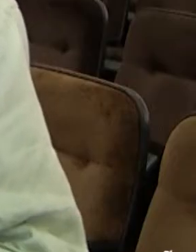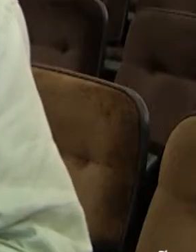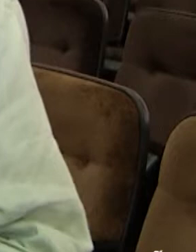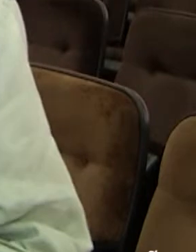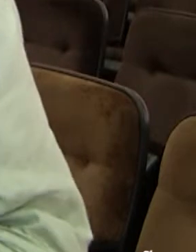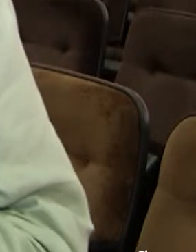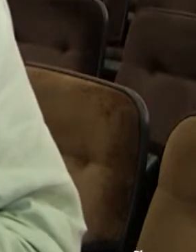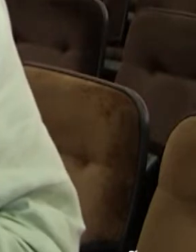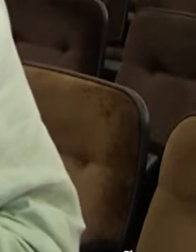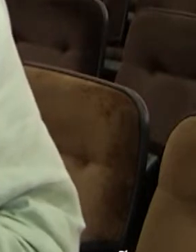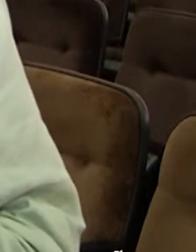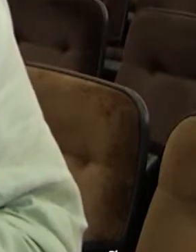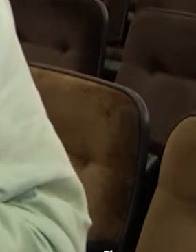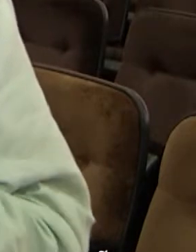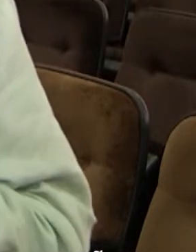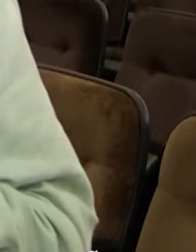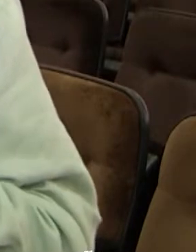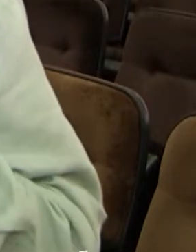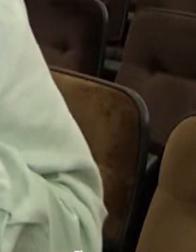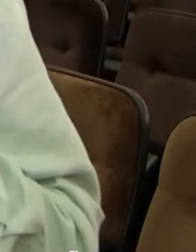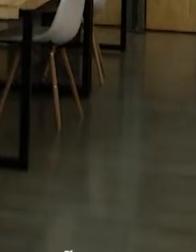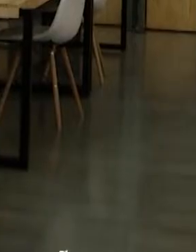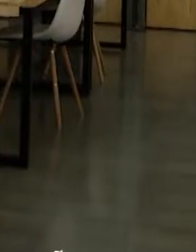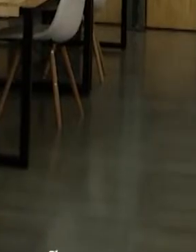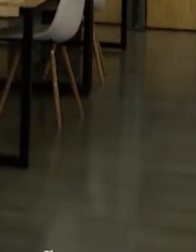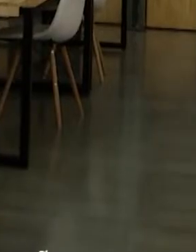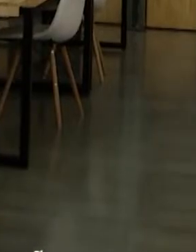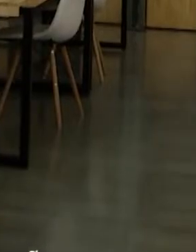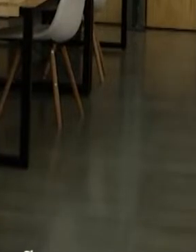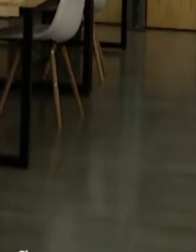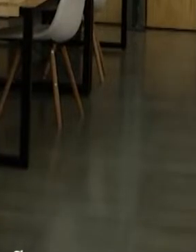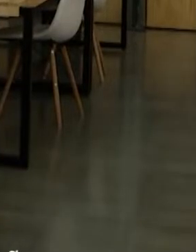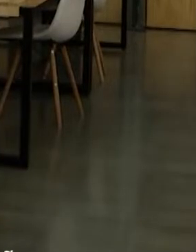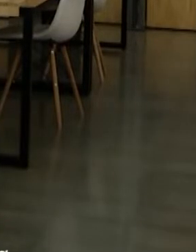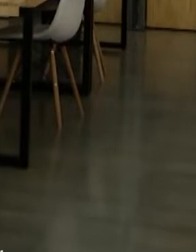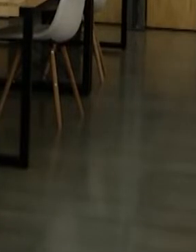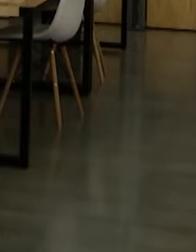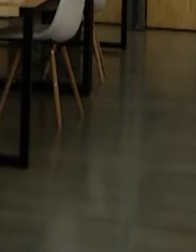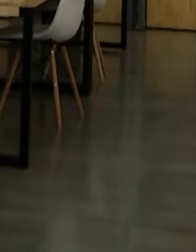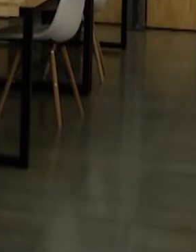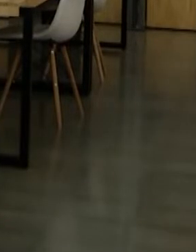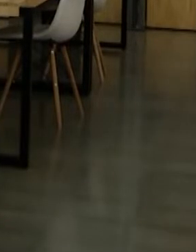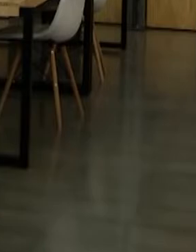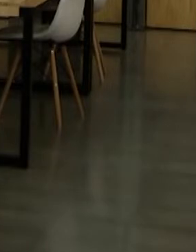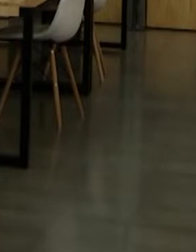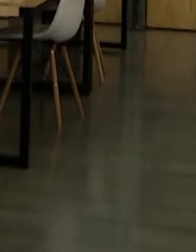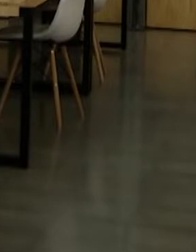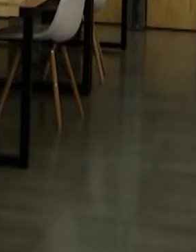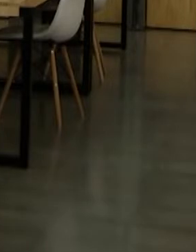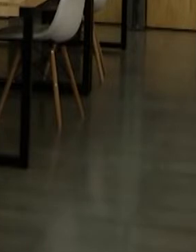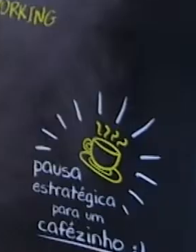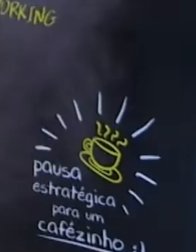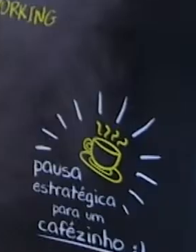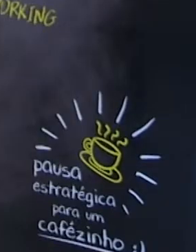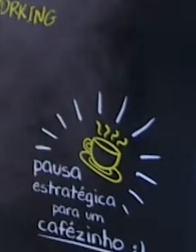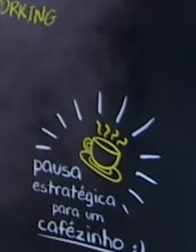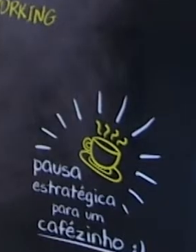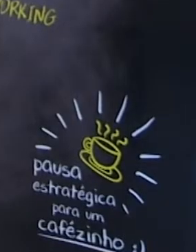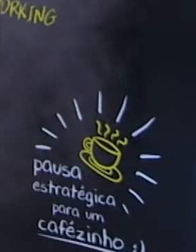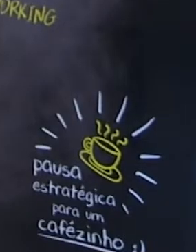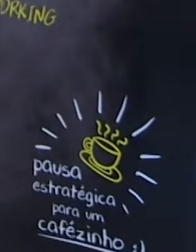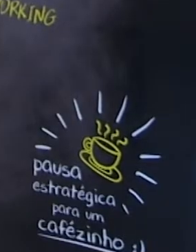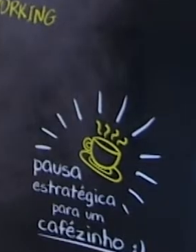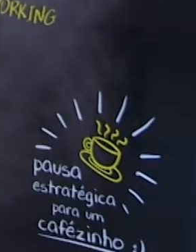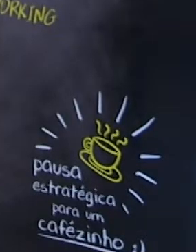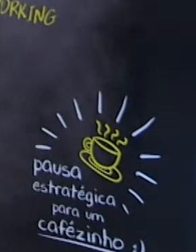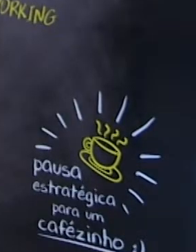mudança permitiu a criação de novos projetos, como o estímulo a startups e inovações tecnológicas, fator que,